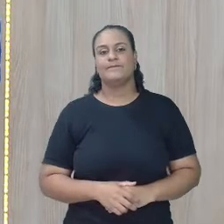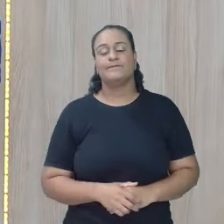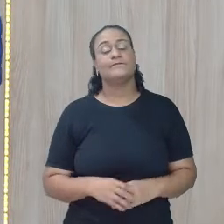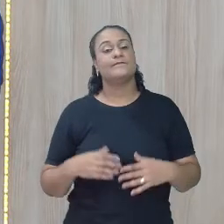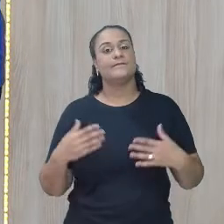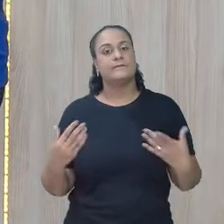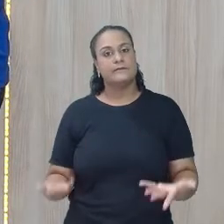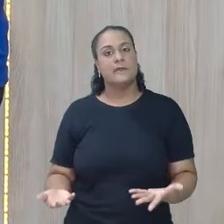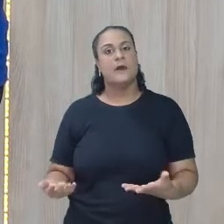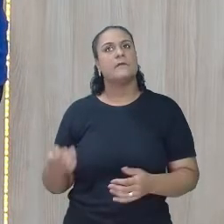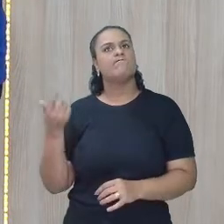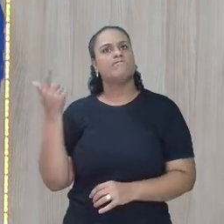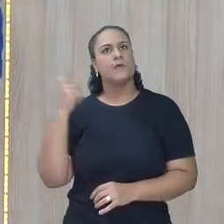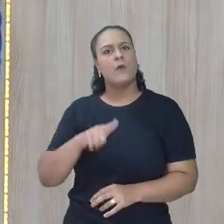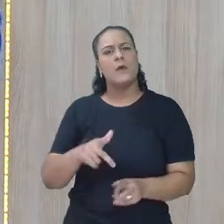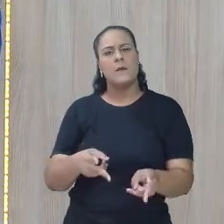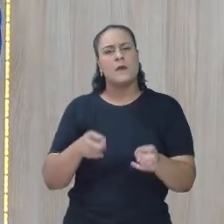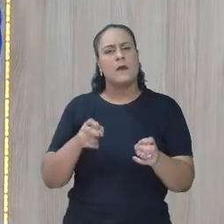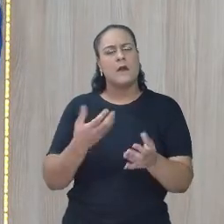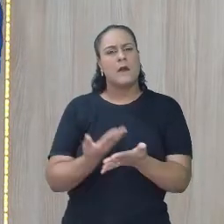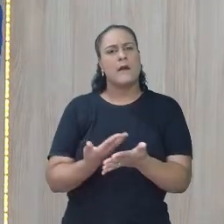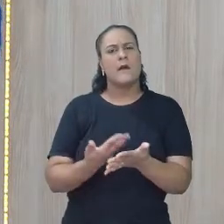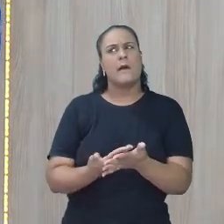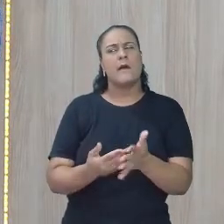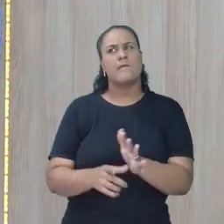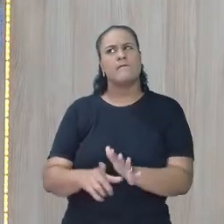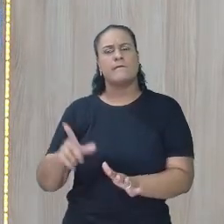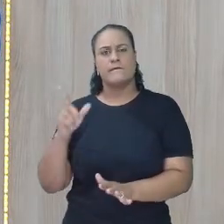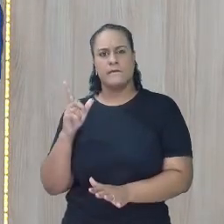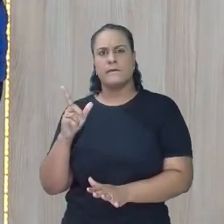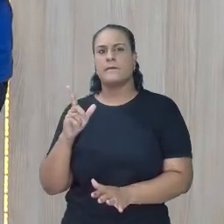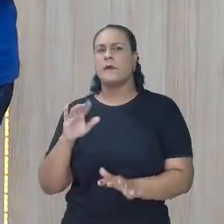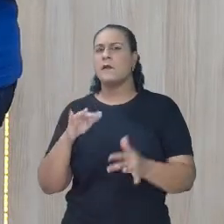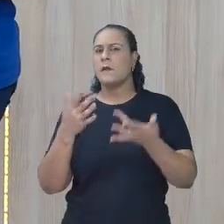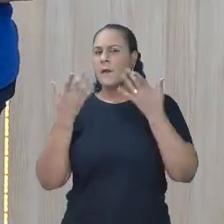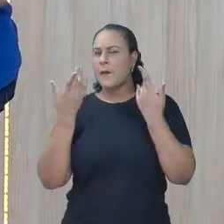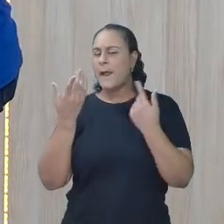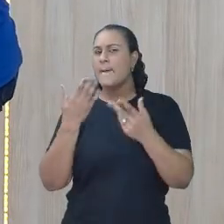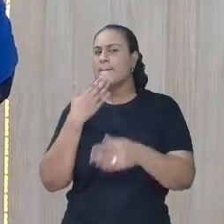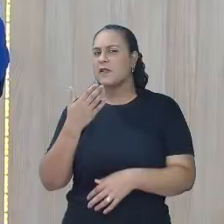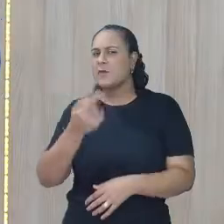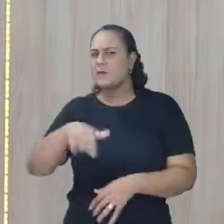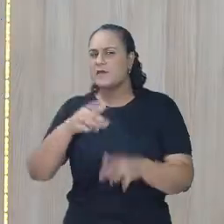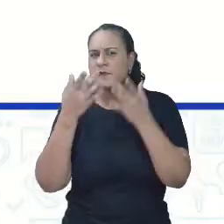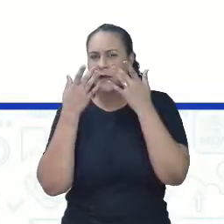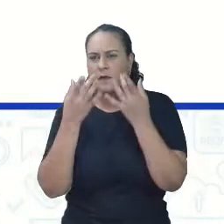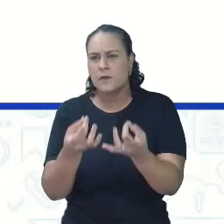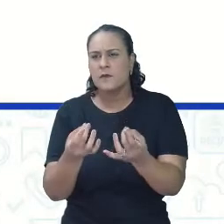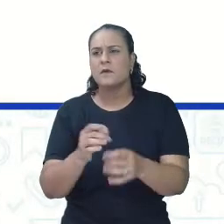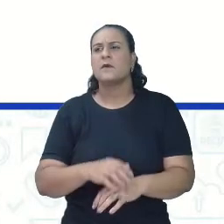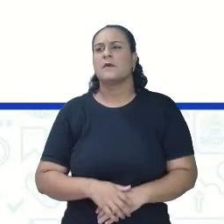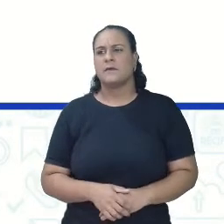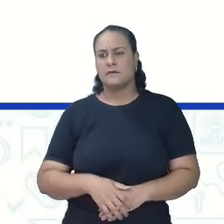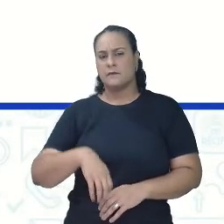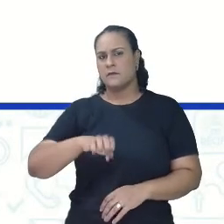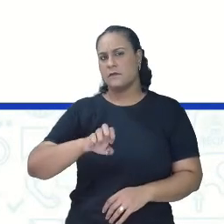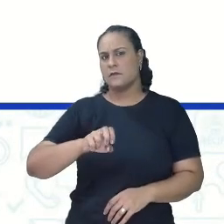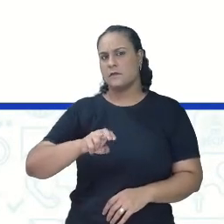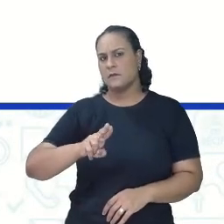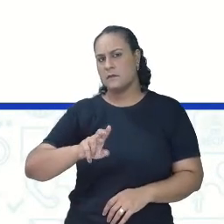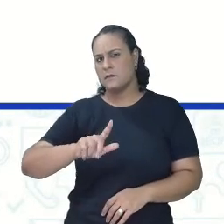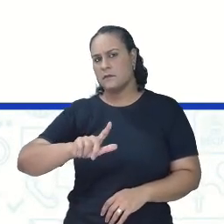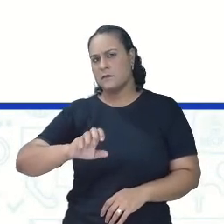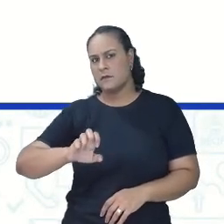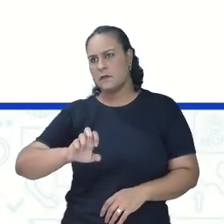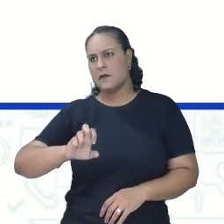Isso a gente já tinha conseguido perceber em aulas anteriores. E aí, a gente chamou a atenção para uma relação de Euler, que é bem importante da